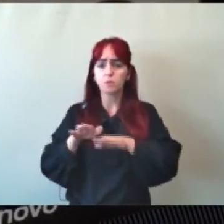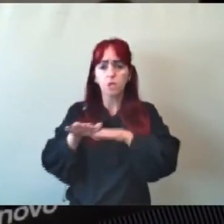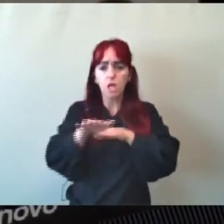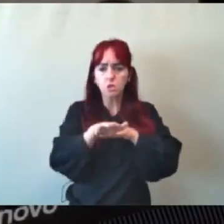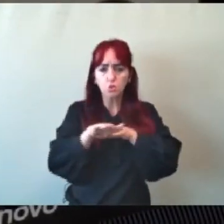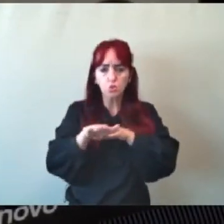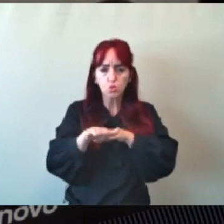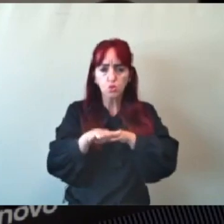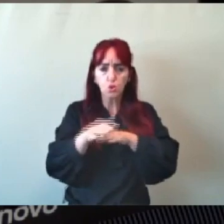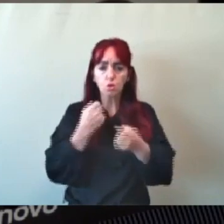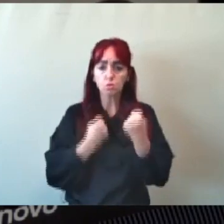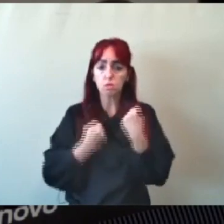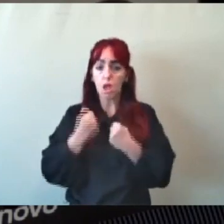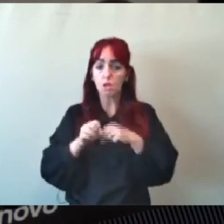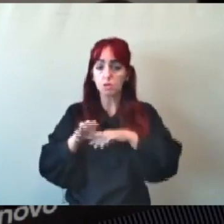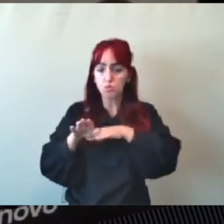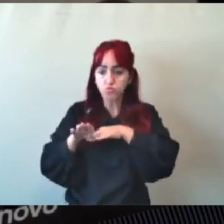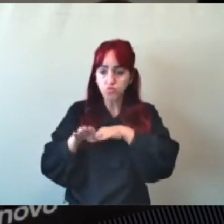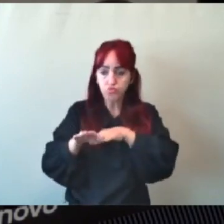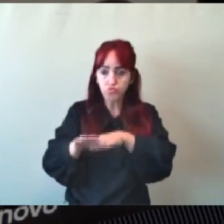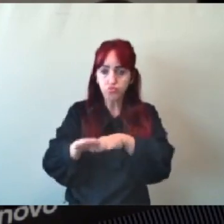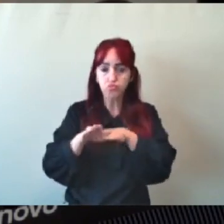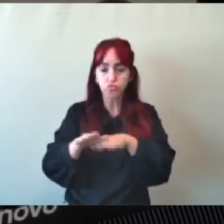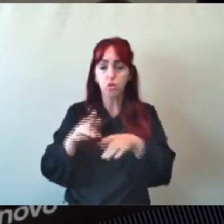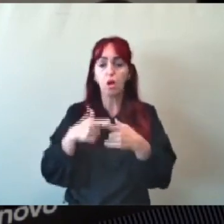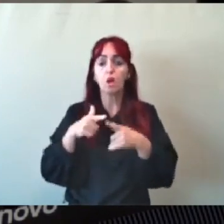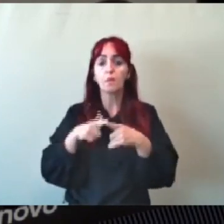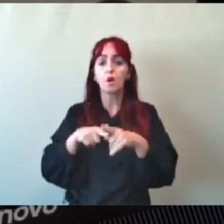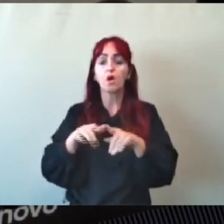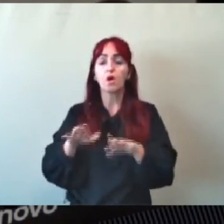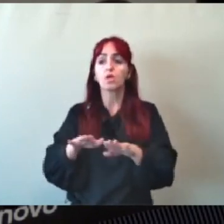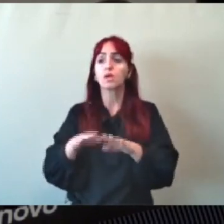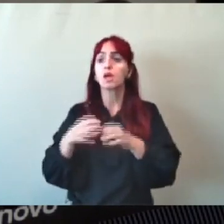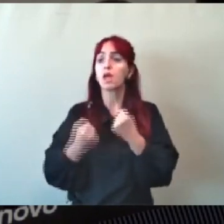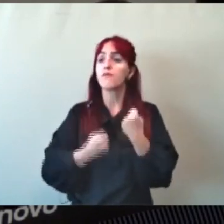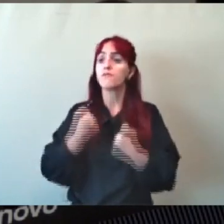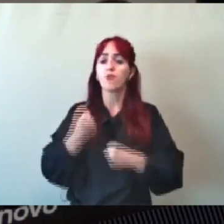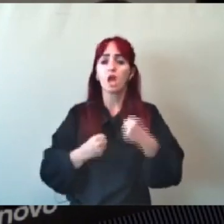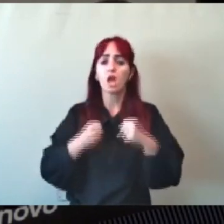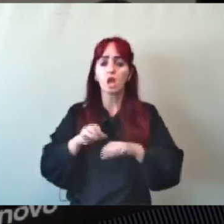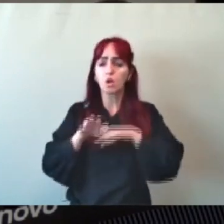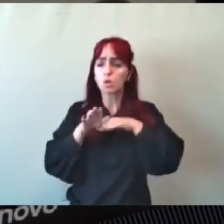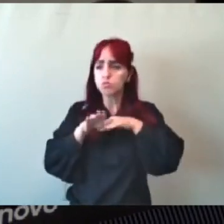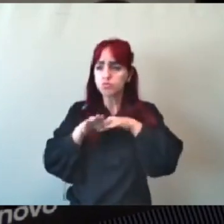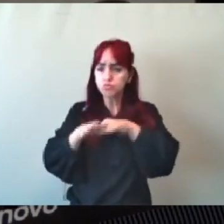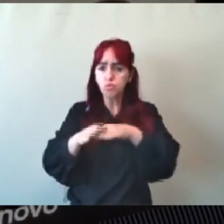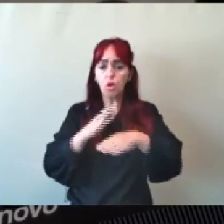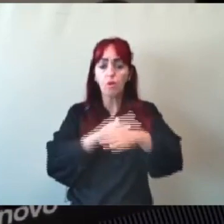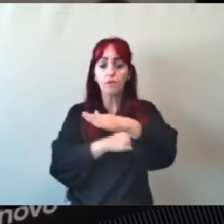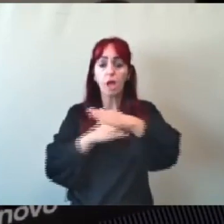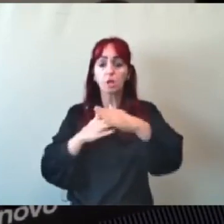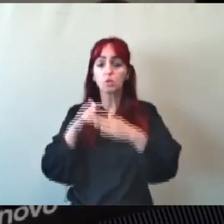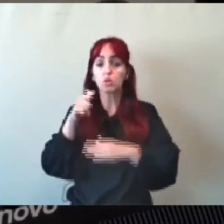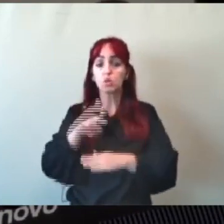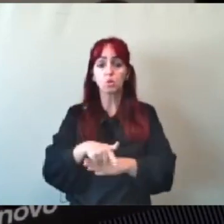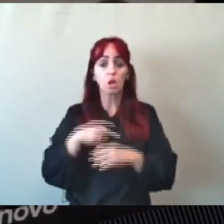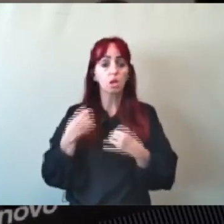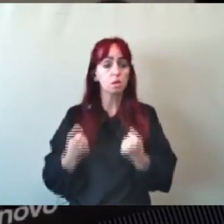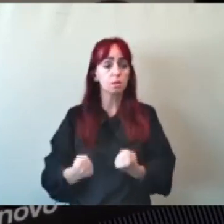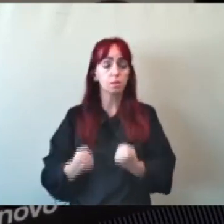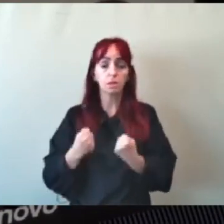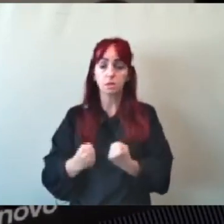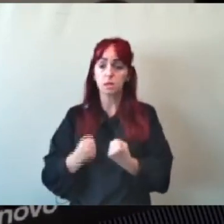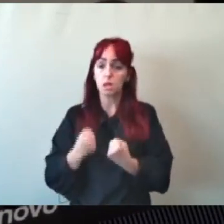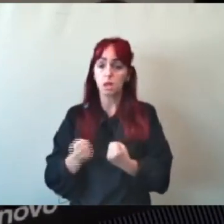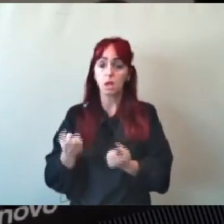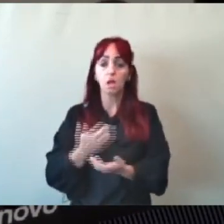ele fica, quando ele, o fluxo de veículo no gargalo do viaduto ali garra não suporta e começa a